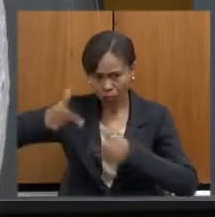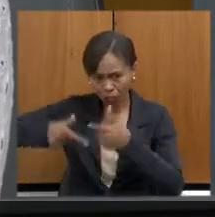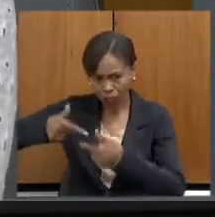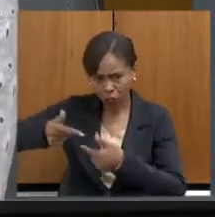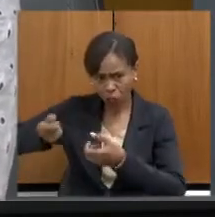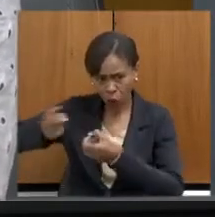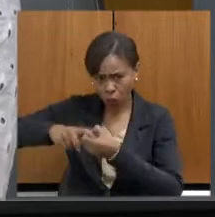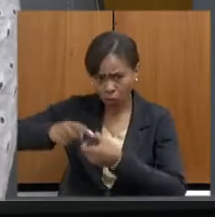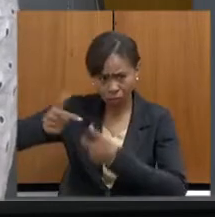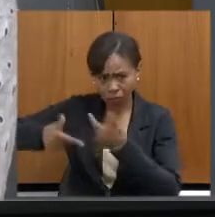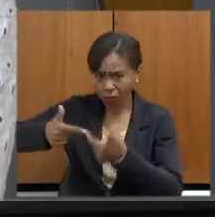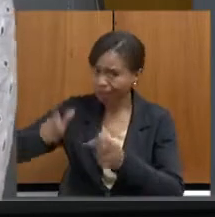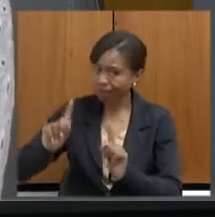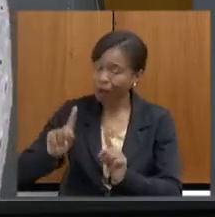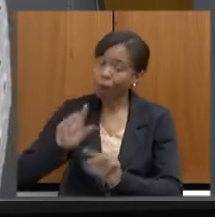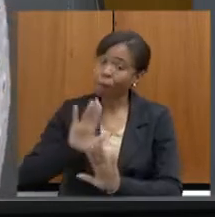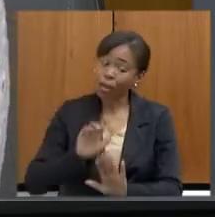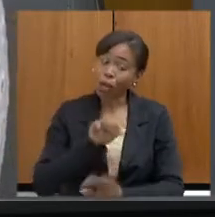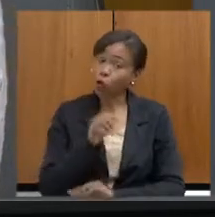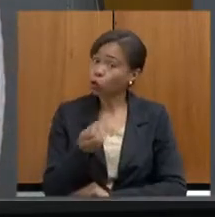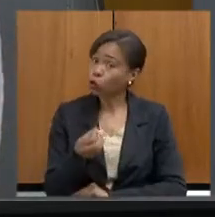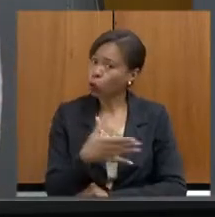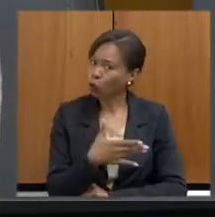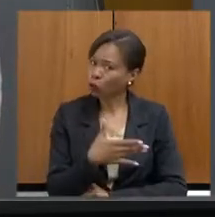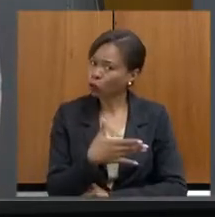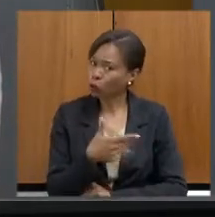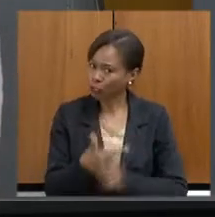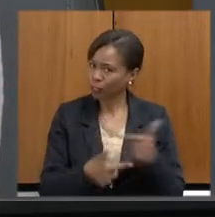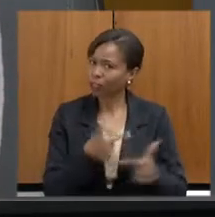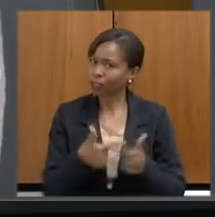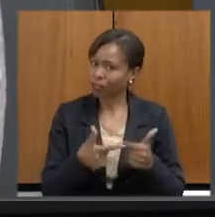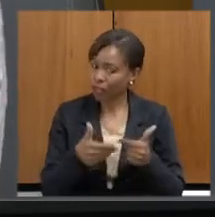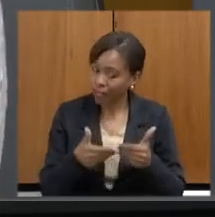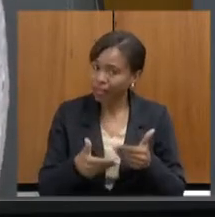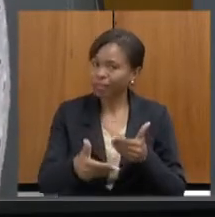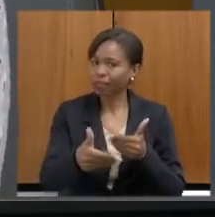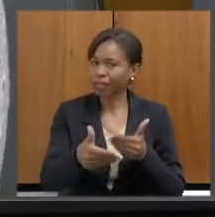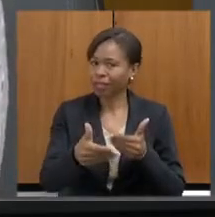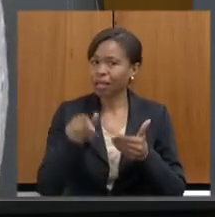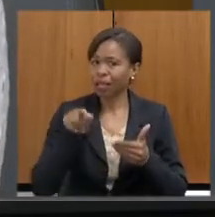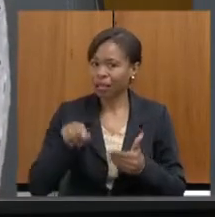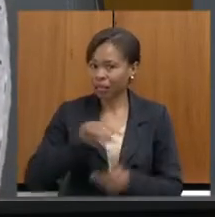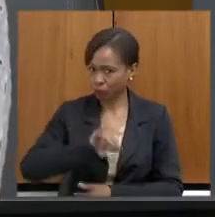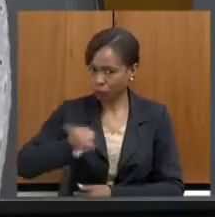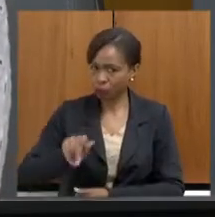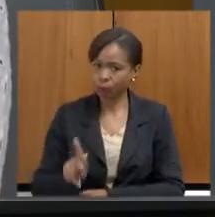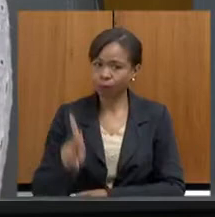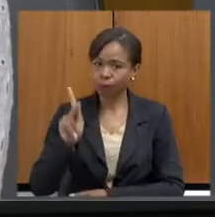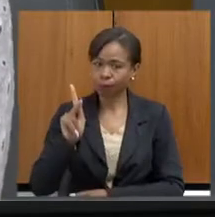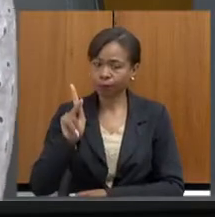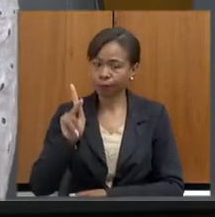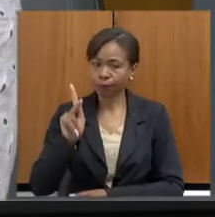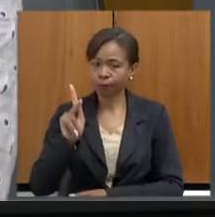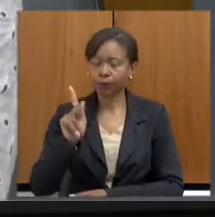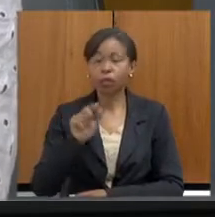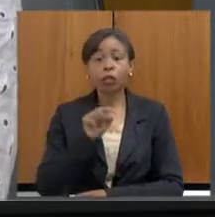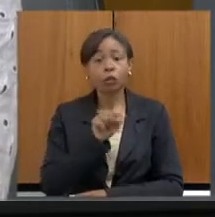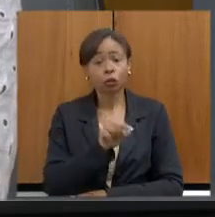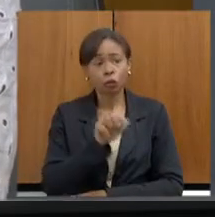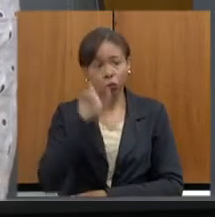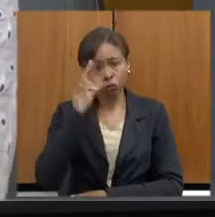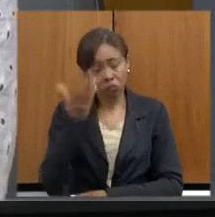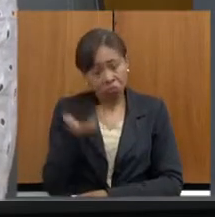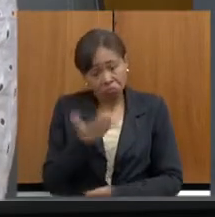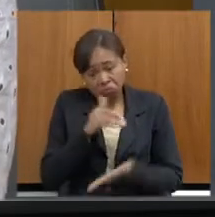é um outro serviço que está sendo realizado ou que será realizado no Hospital Júlia Kubitschek senhor